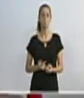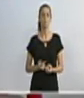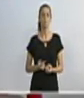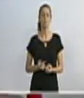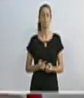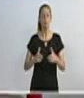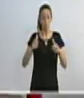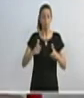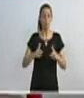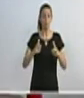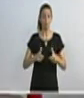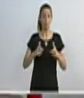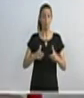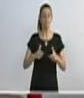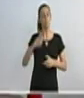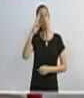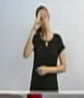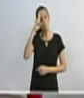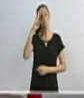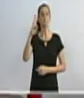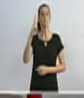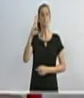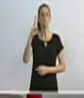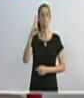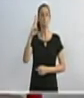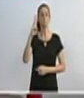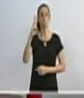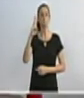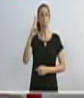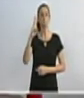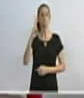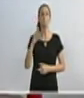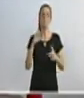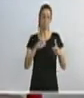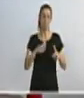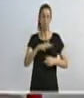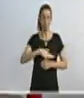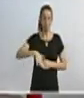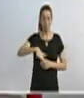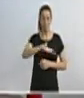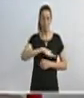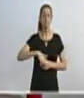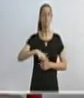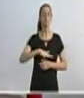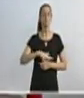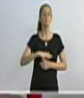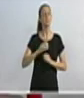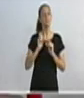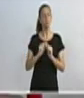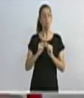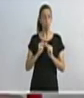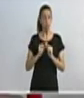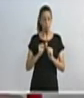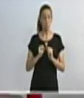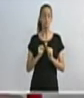inclusive, a localização dos principais desses imóveis, para que possam, sob o aspecto